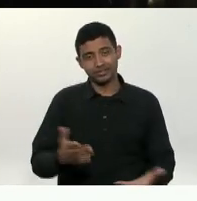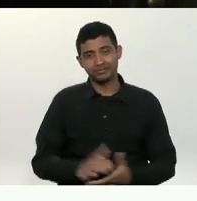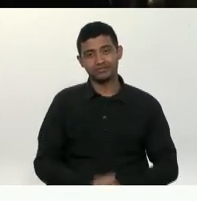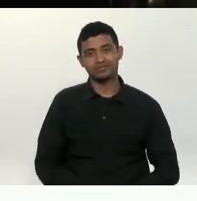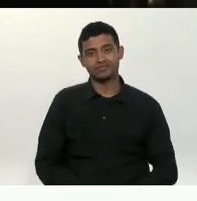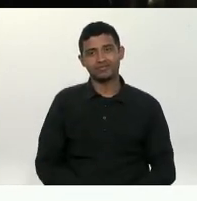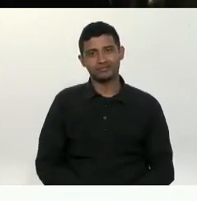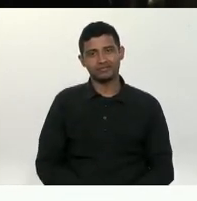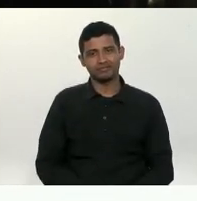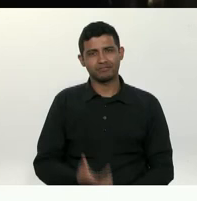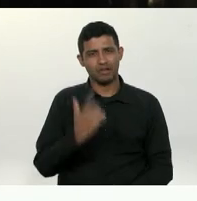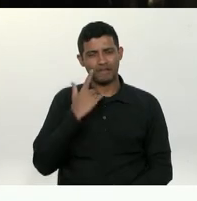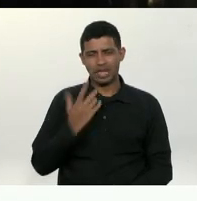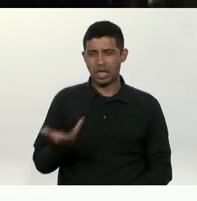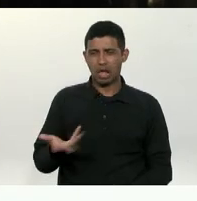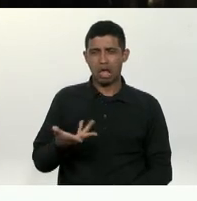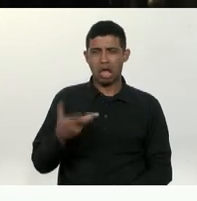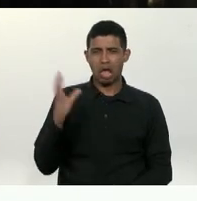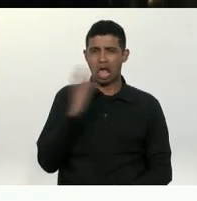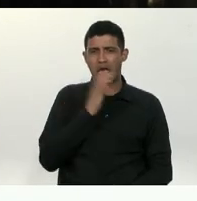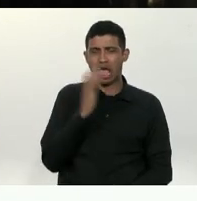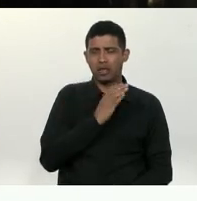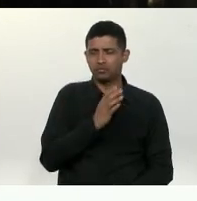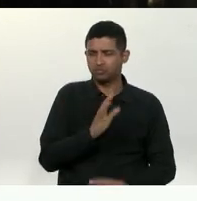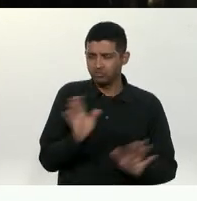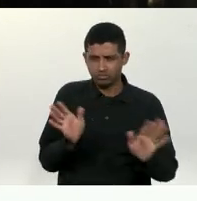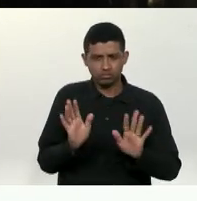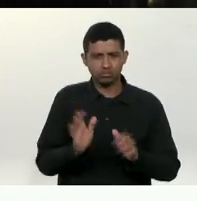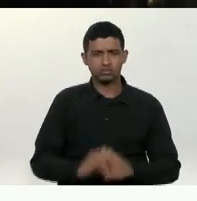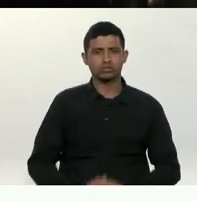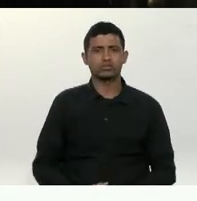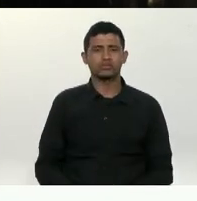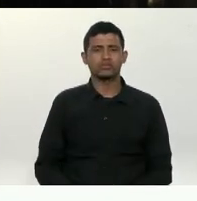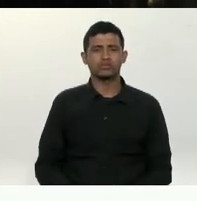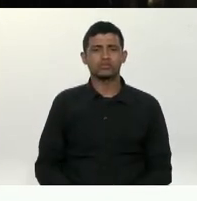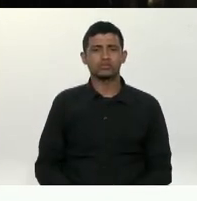sem a pressa que tem... necessária, mas também